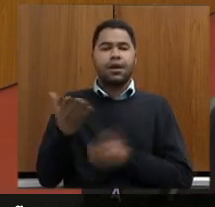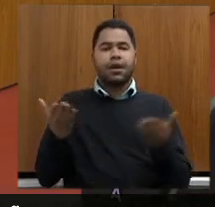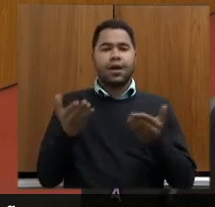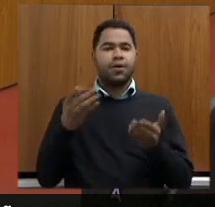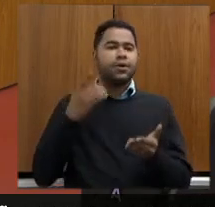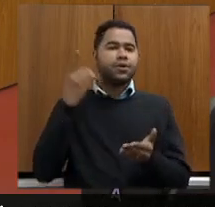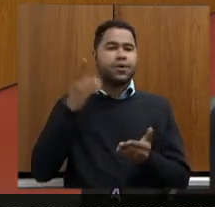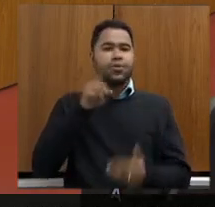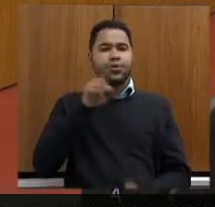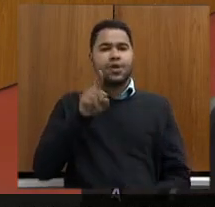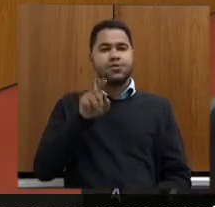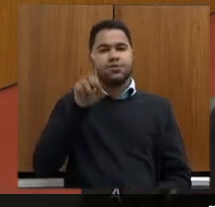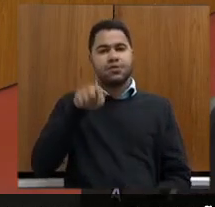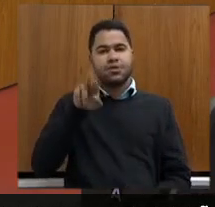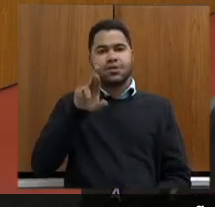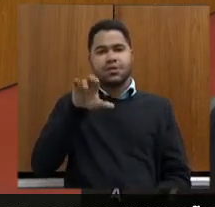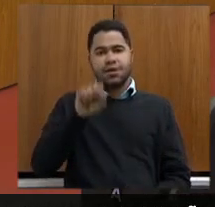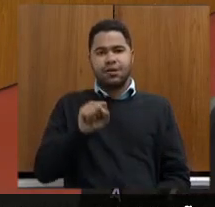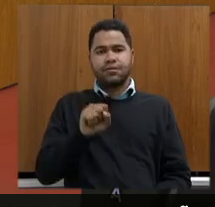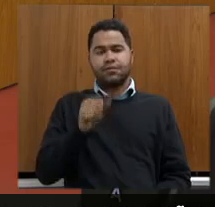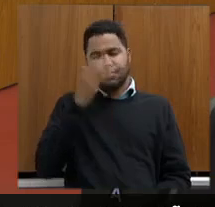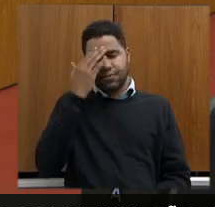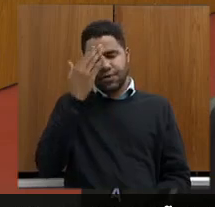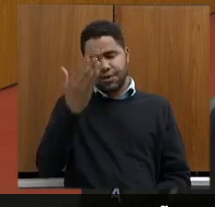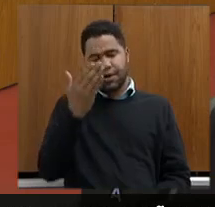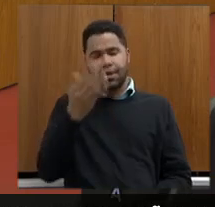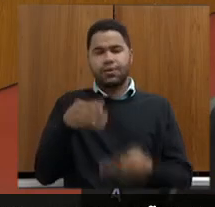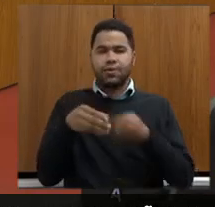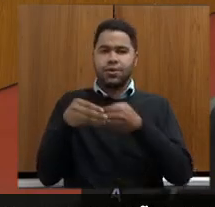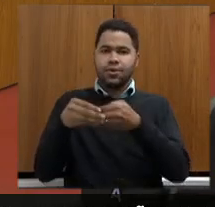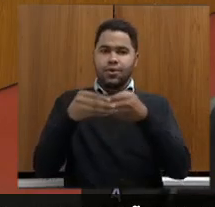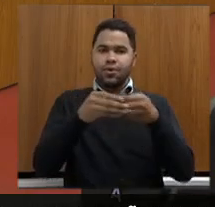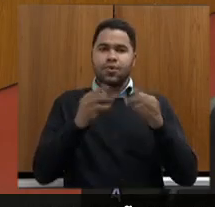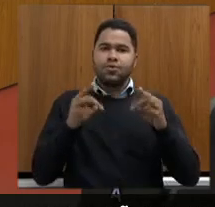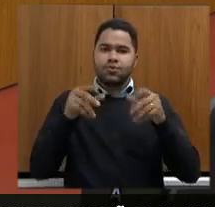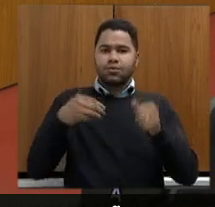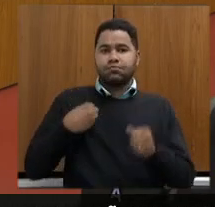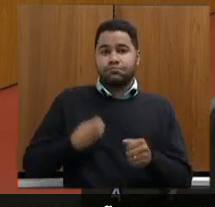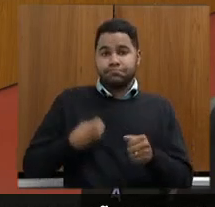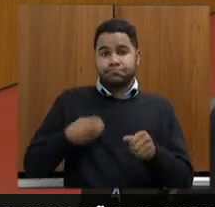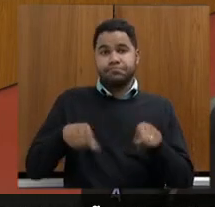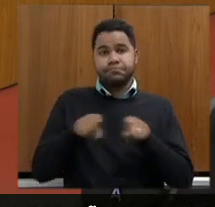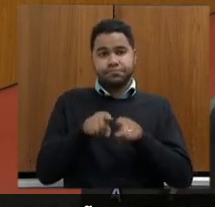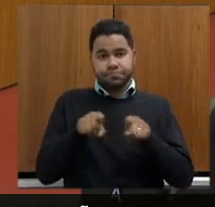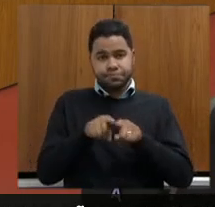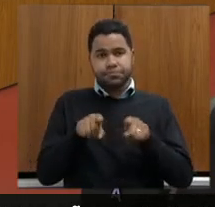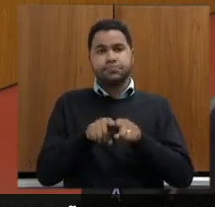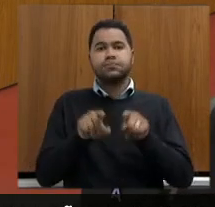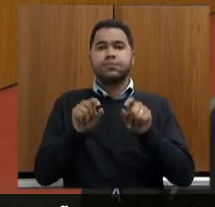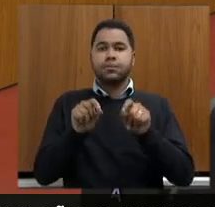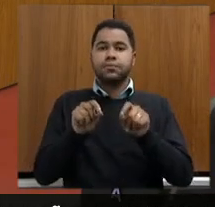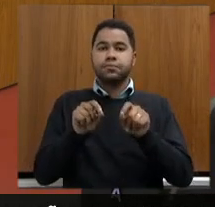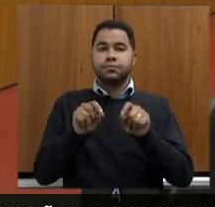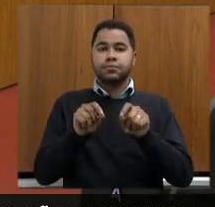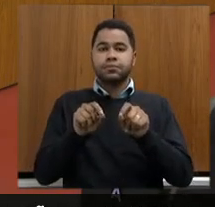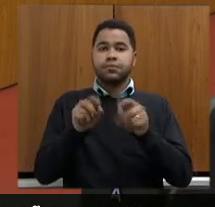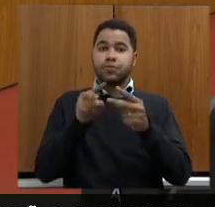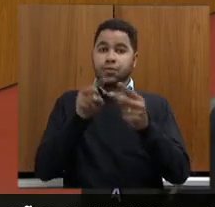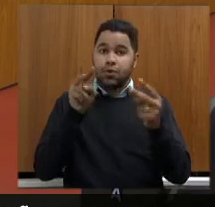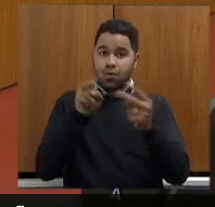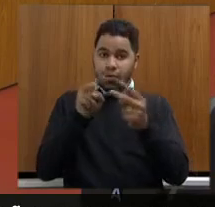José Reis Obrigado Deputado vigília na sua pessoa complementar todos os colegas aqui presente inclusive os que estão